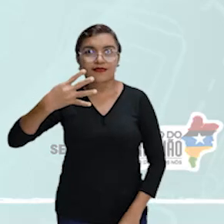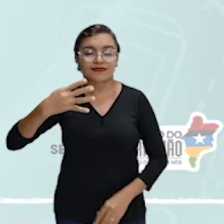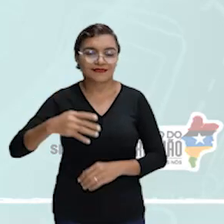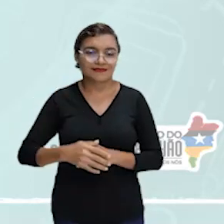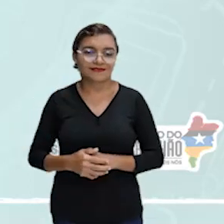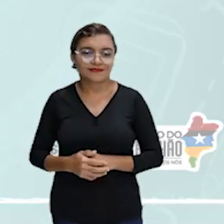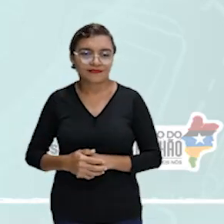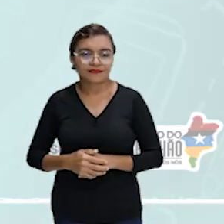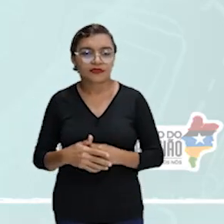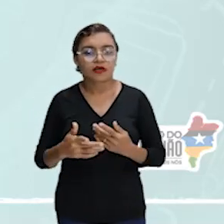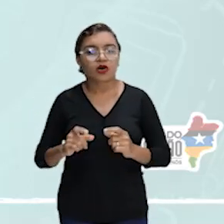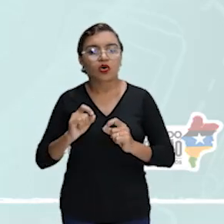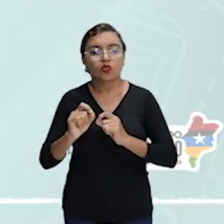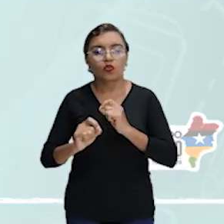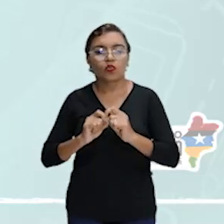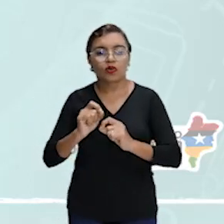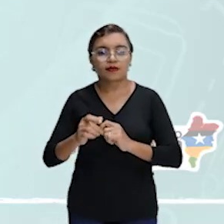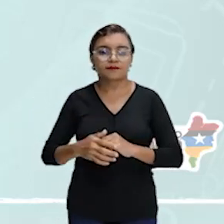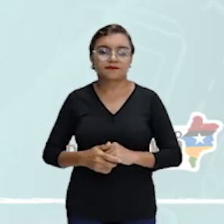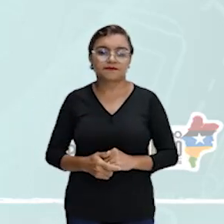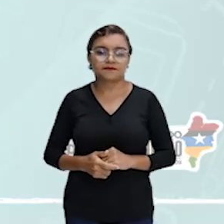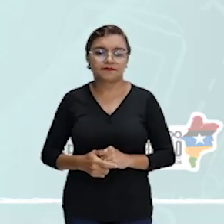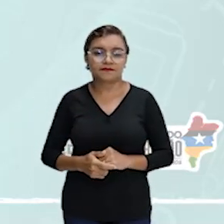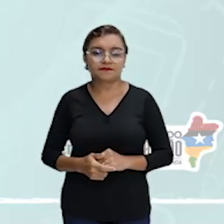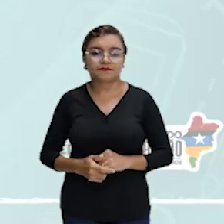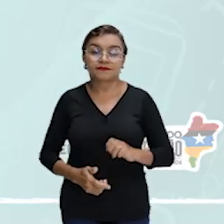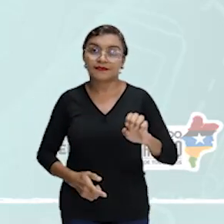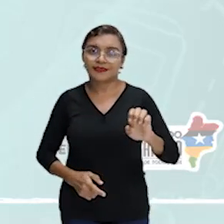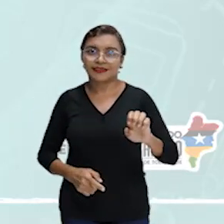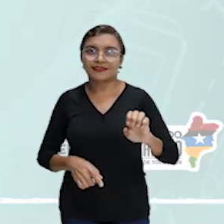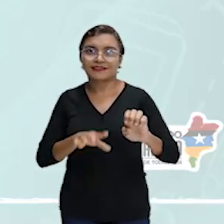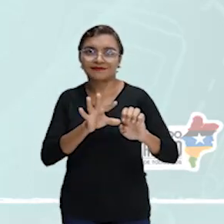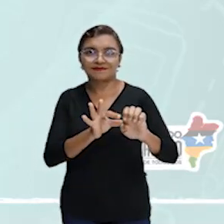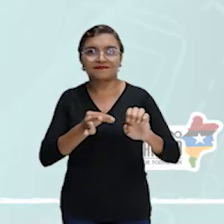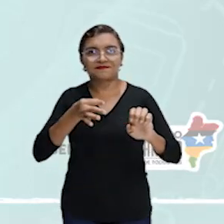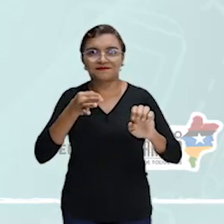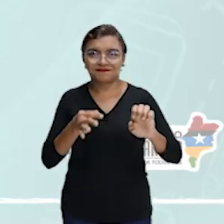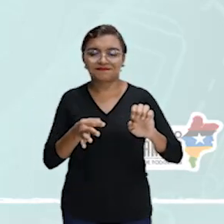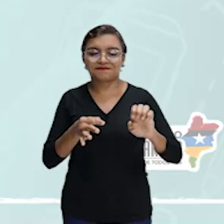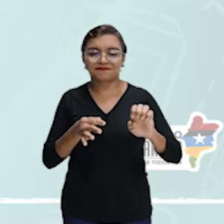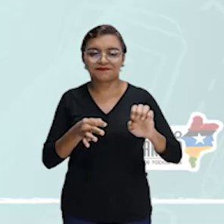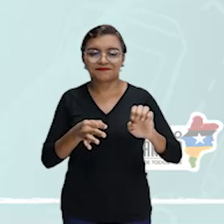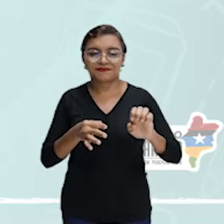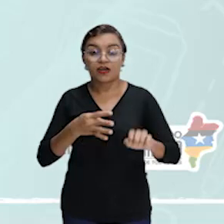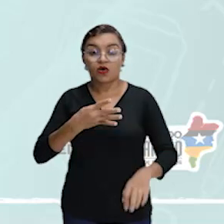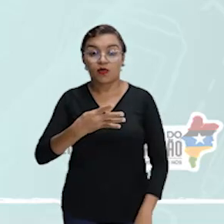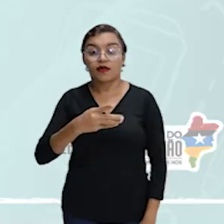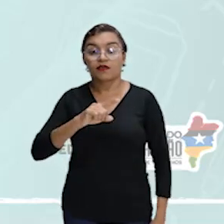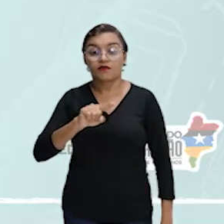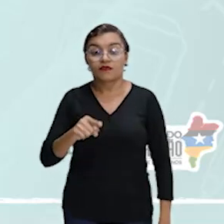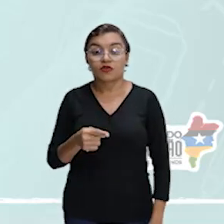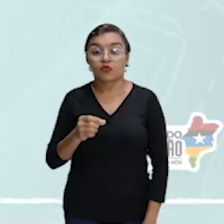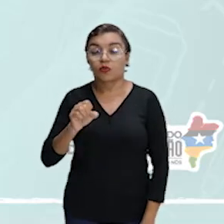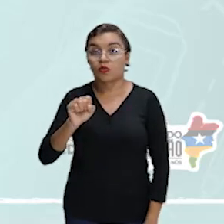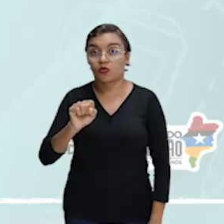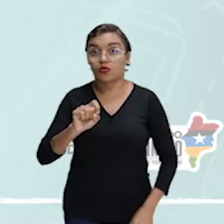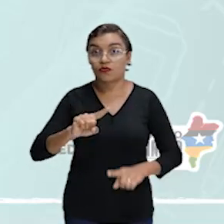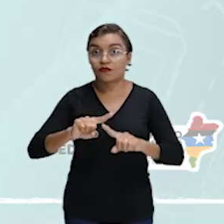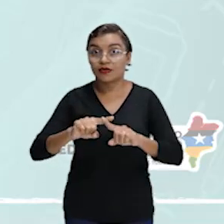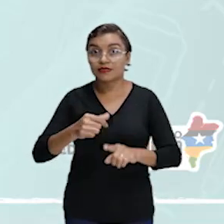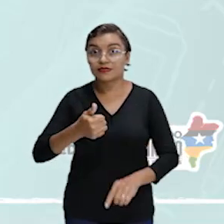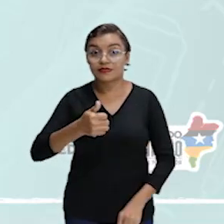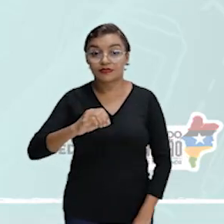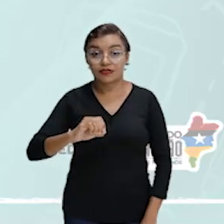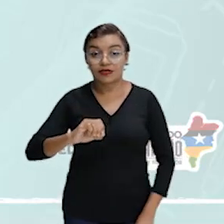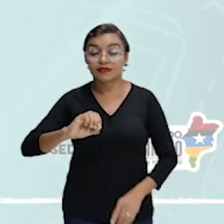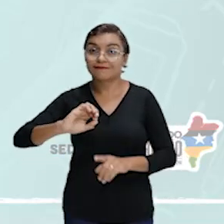é? É justamente a letra E, o nosso gabarito, 4,8 vezes 10 elevado à quarta